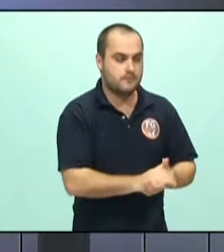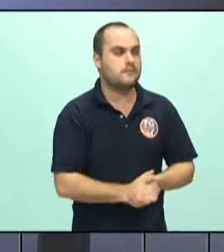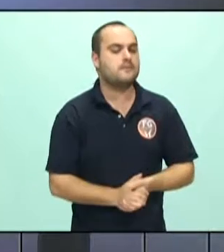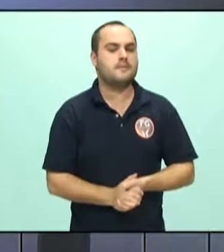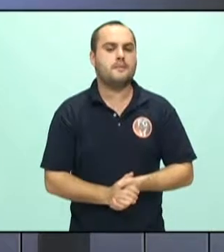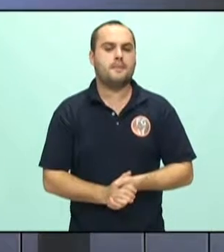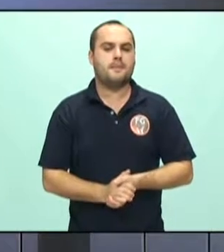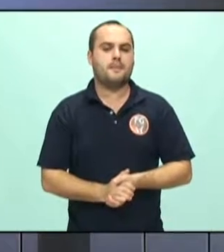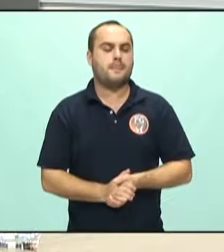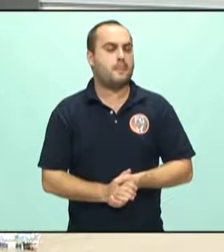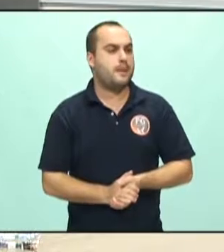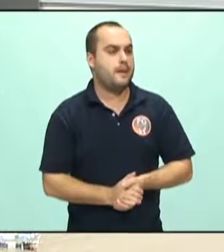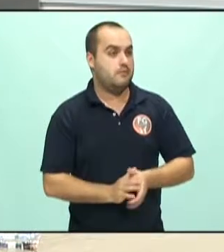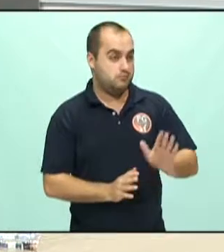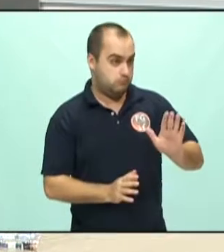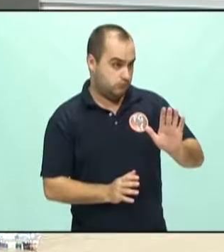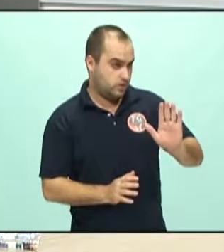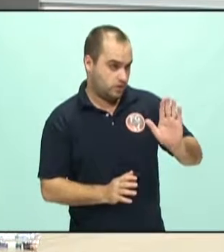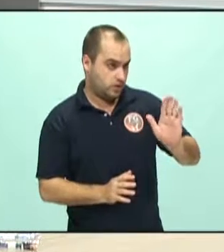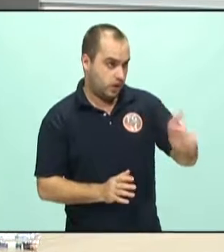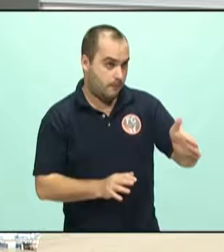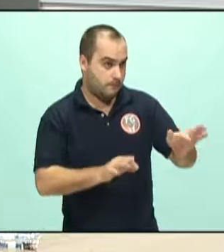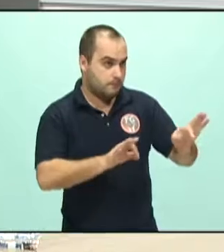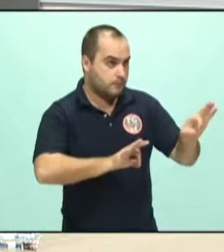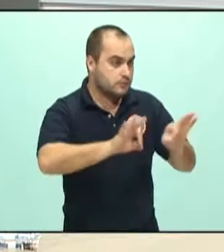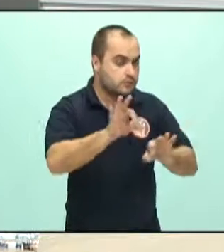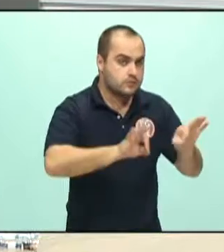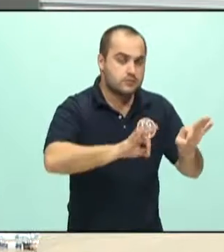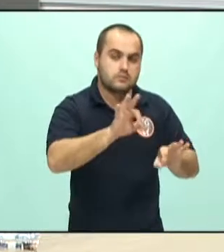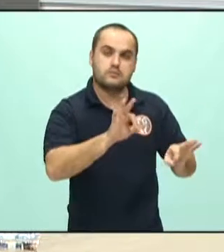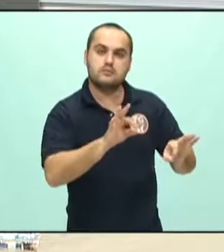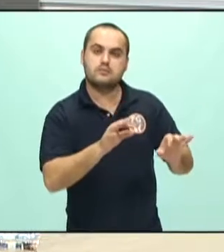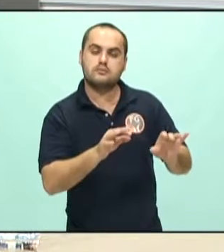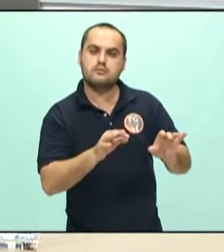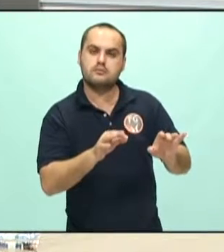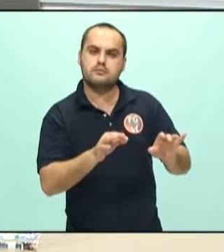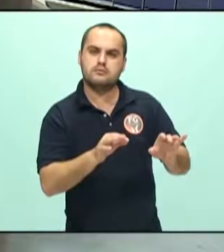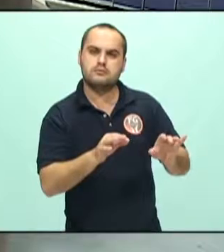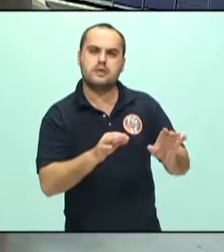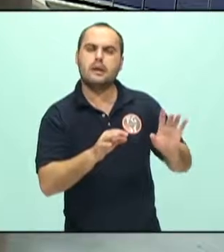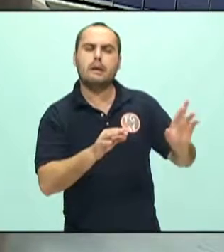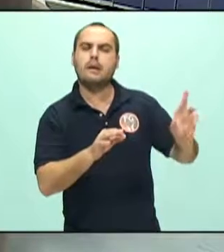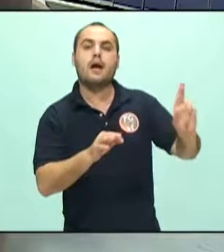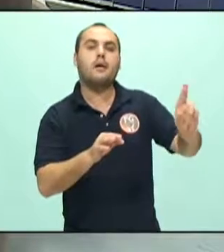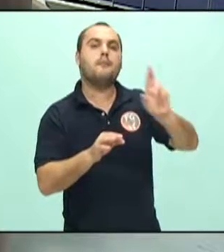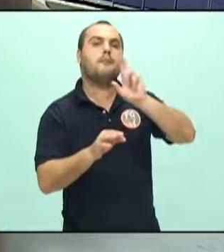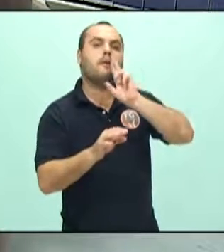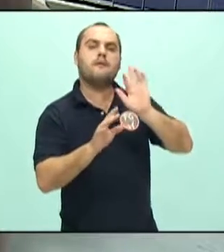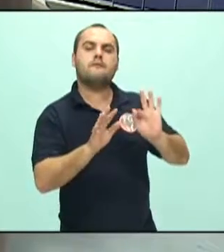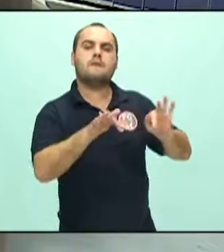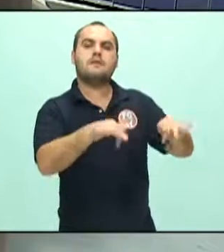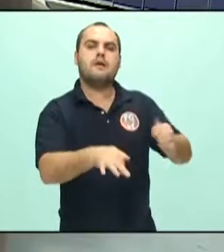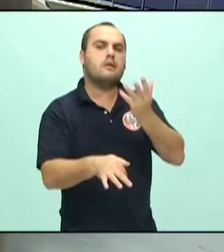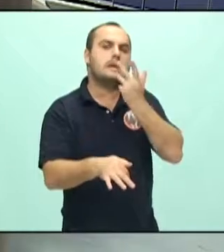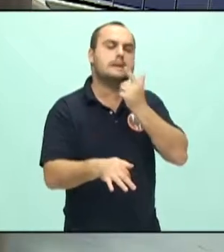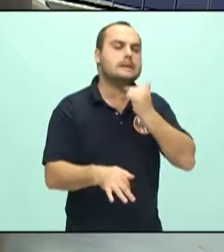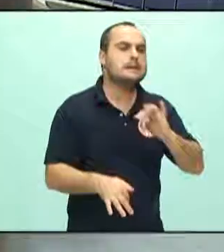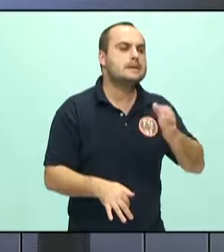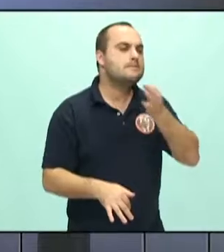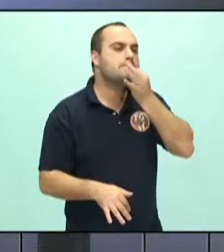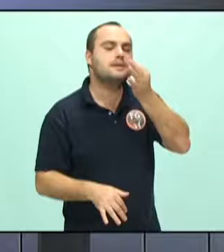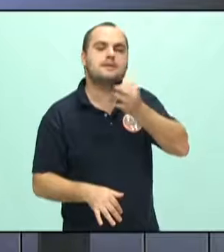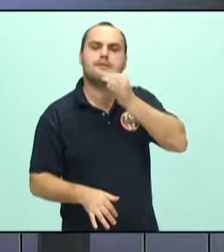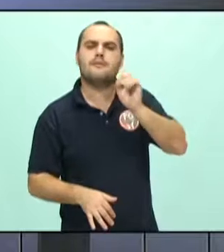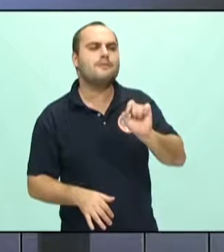foi o planejado já isso atingiu a expectativa no que diz respeito ao feedback das próprias crianças é